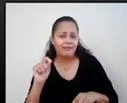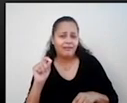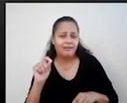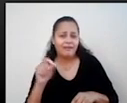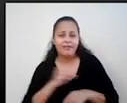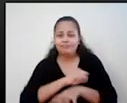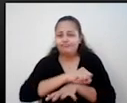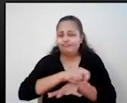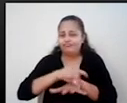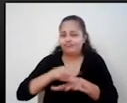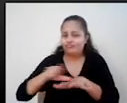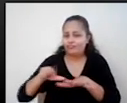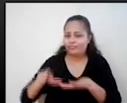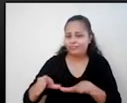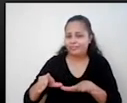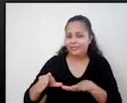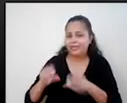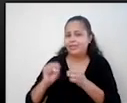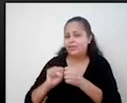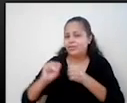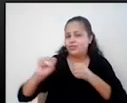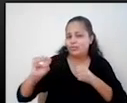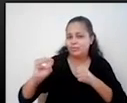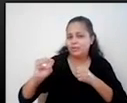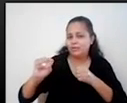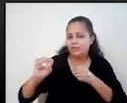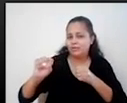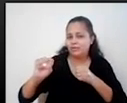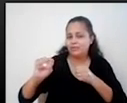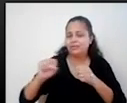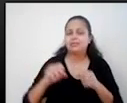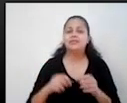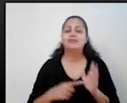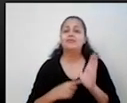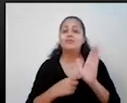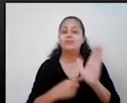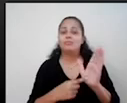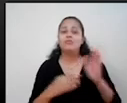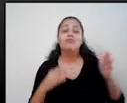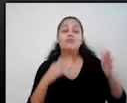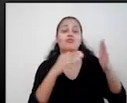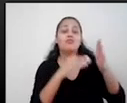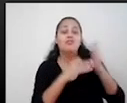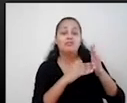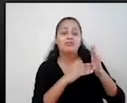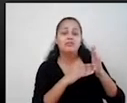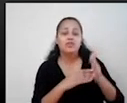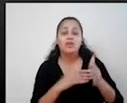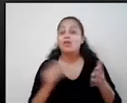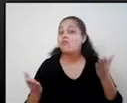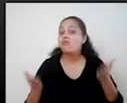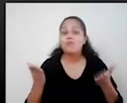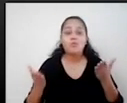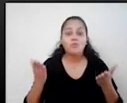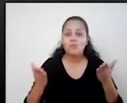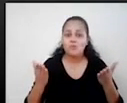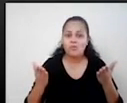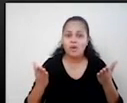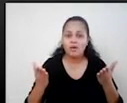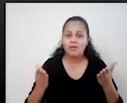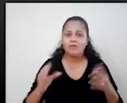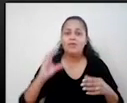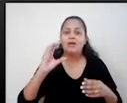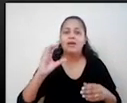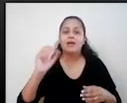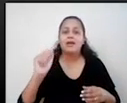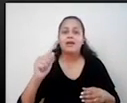aí centenas de super-heróis, mais ou menos, eu vou restringir que tipo de super-herói, qual super-herói que é?